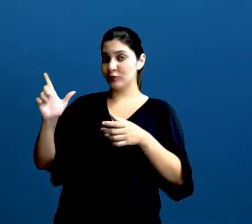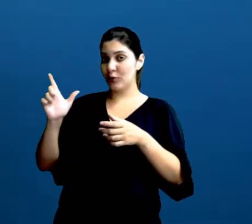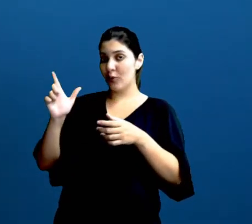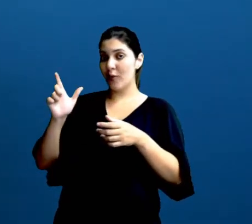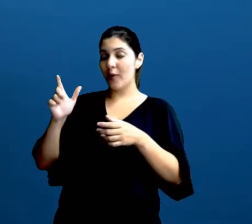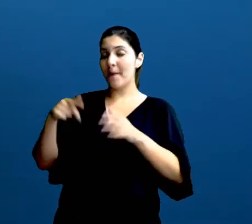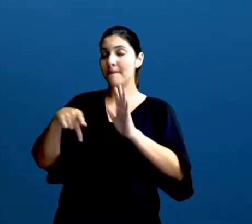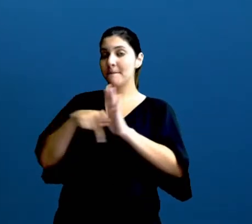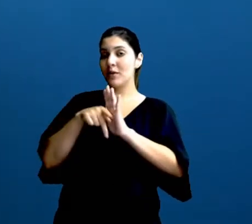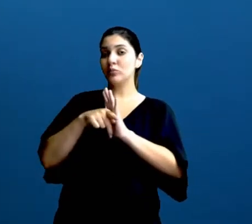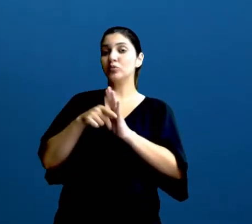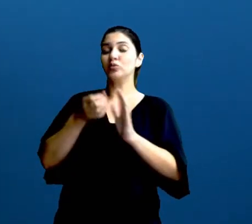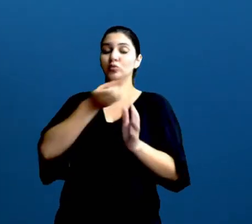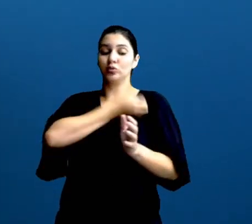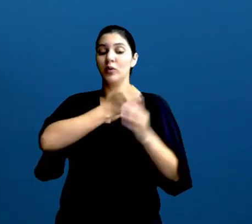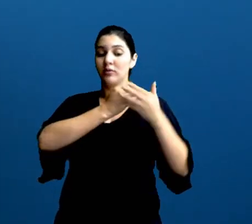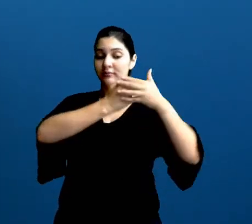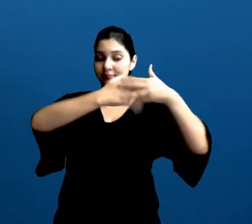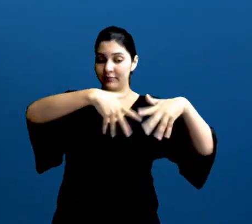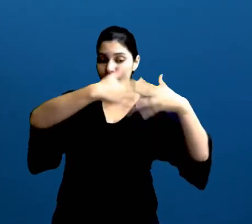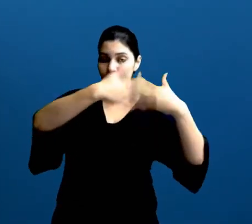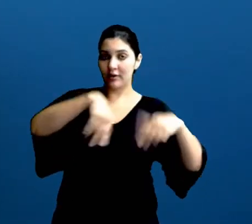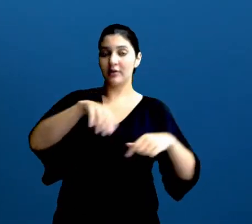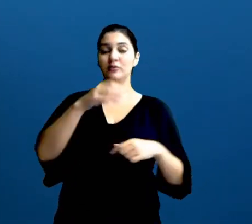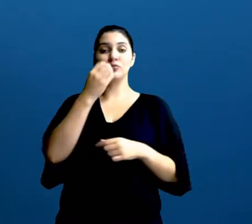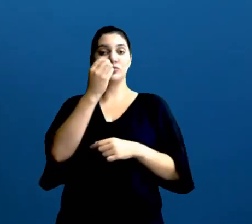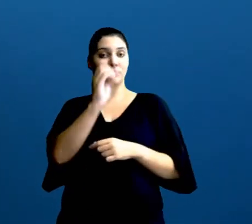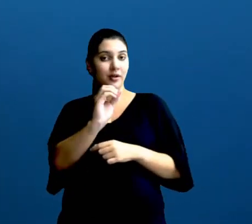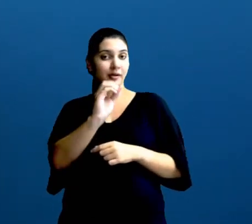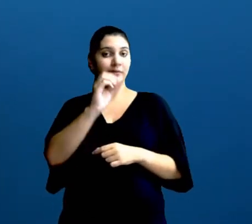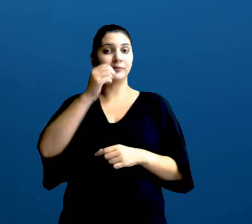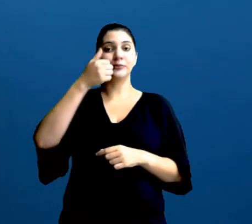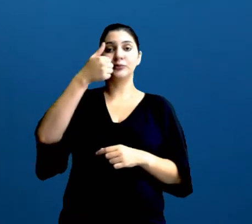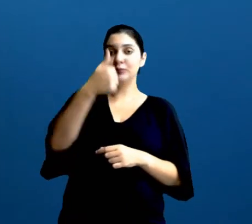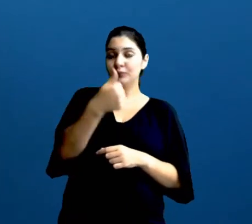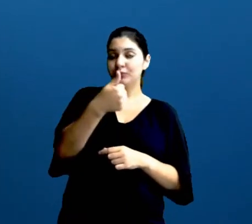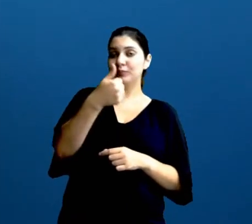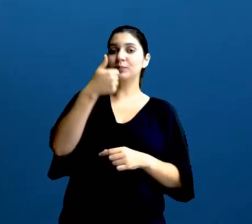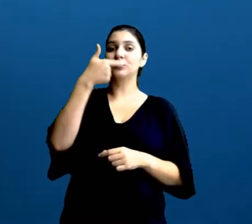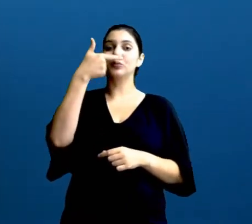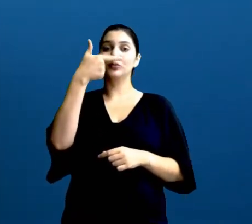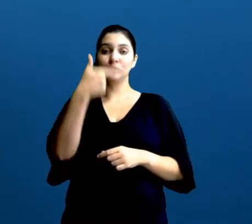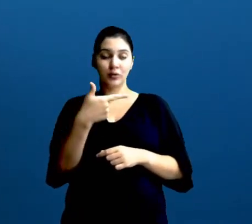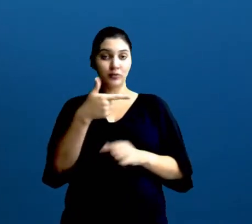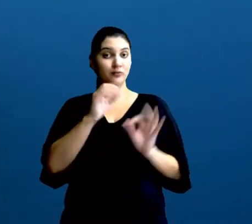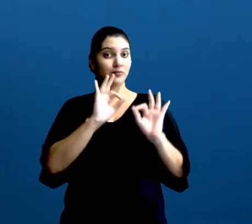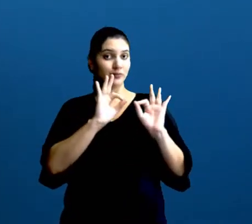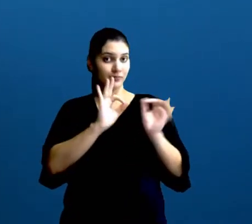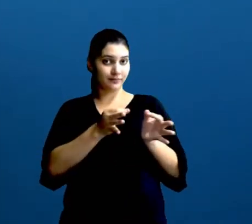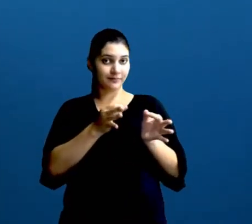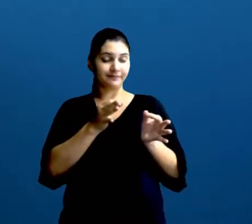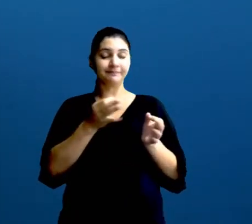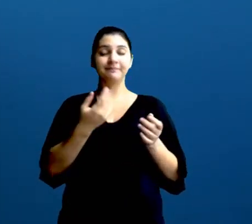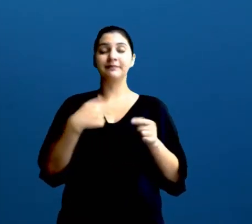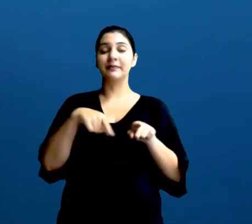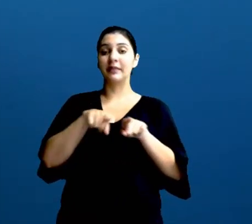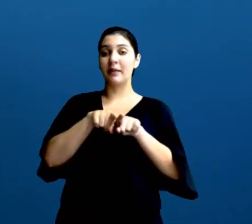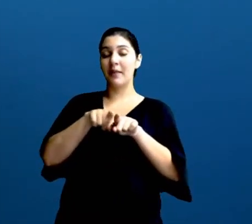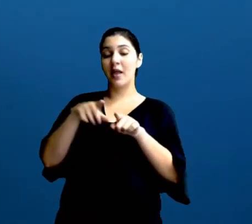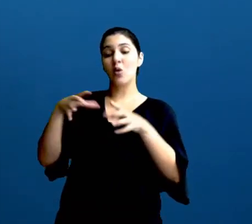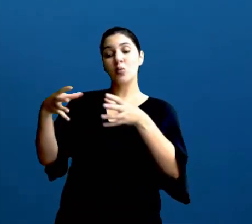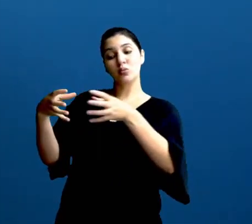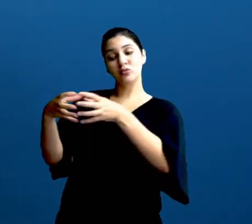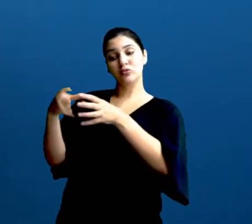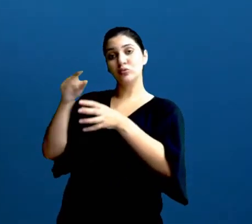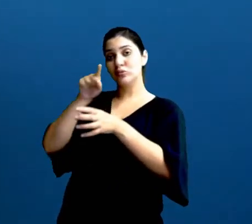números naturais, tá certo? Então, o 0, o 1, o 2, tá certo? E no